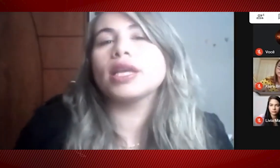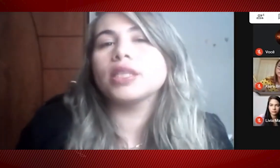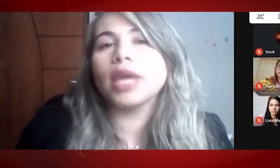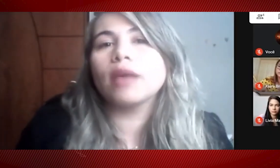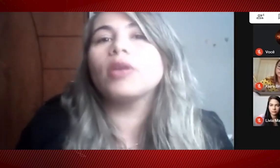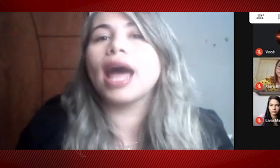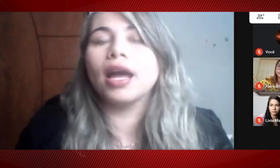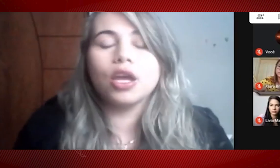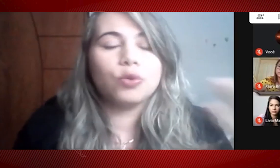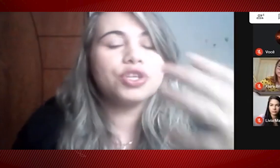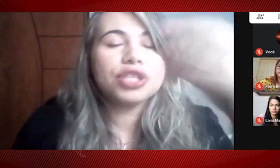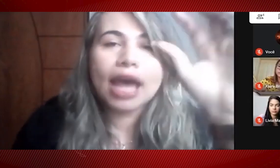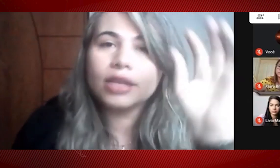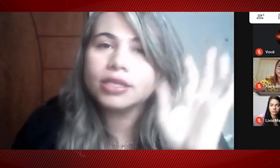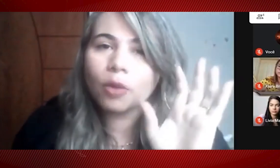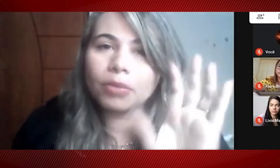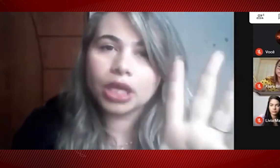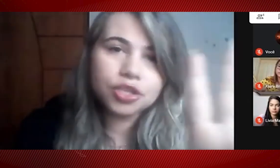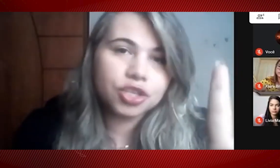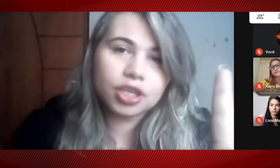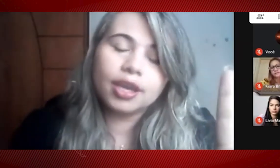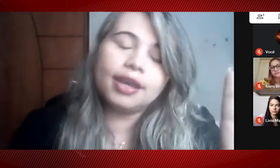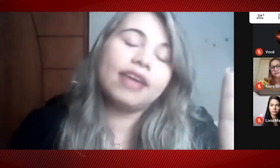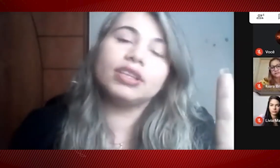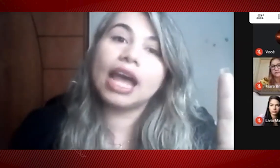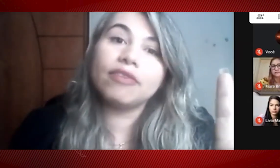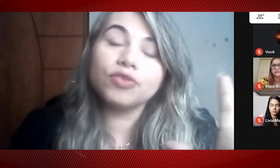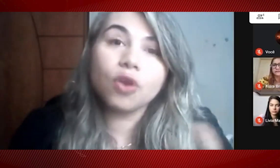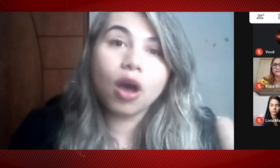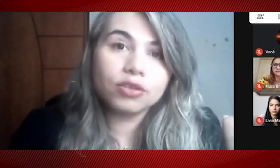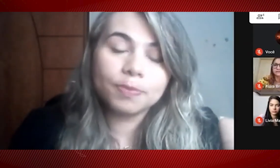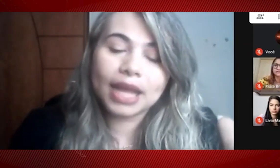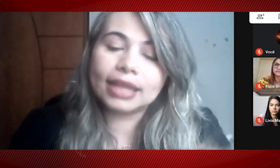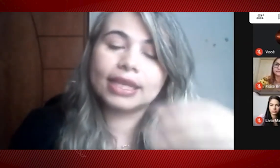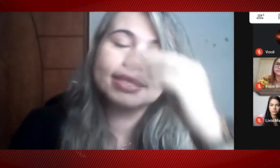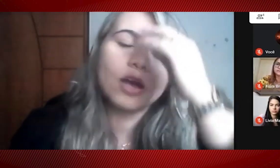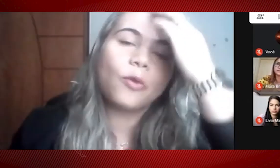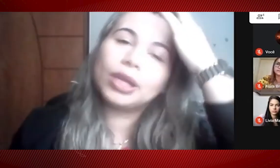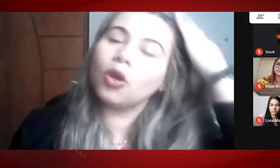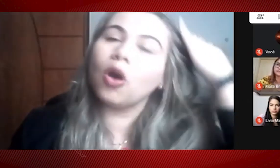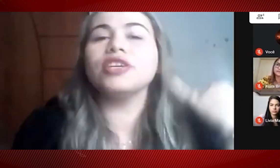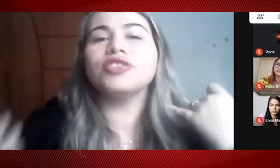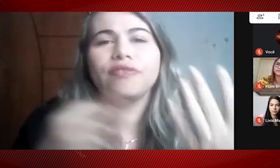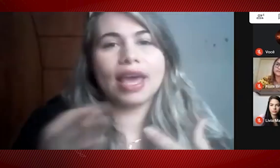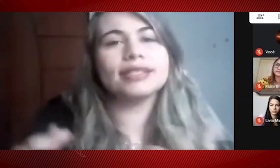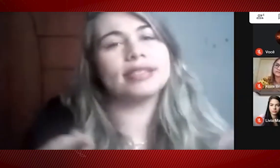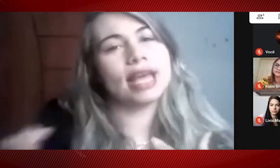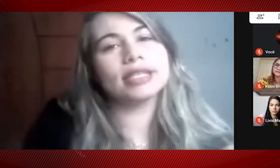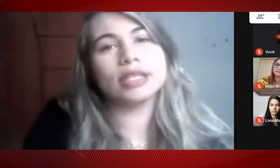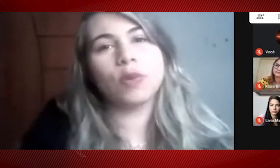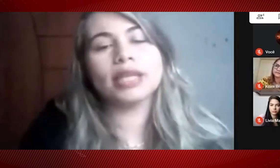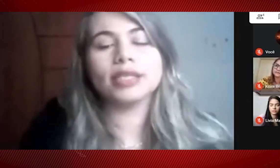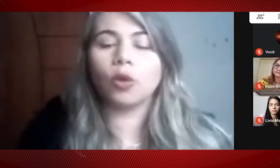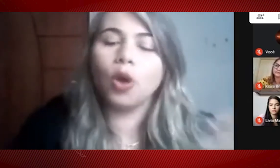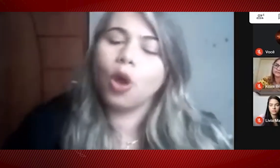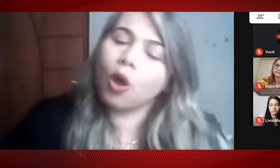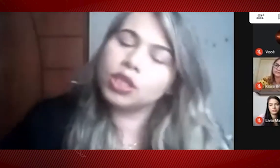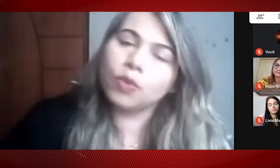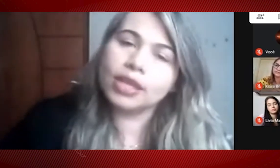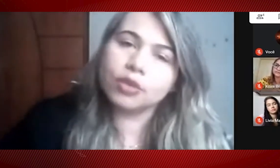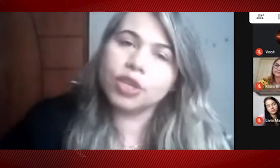da situação irregular. O Estado, ele somente levantava os olhos para dar atenção ao menor que estivesse nessa